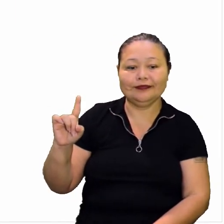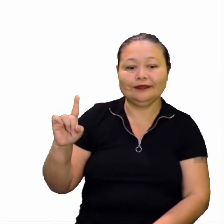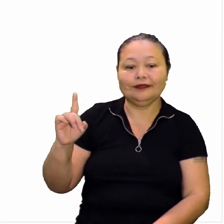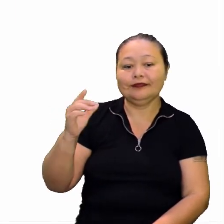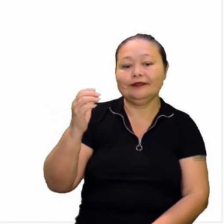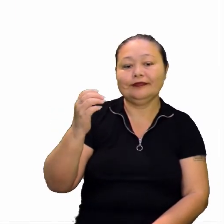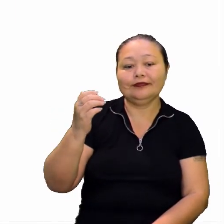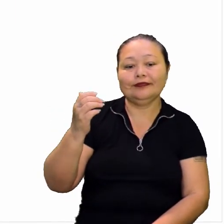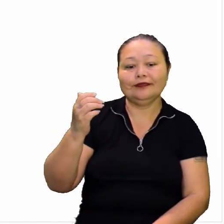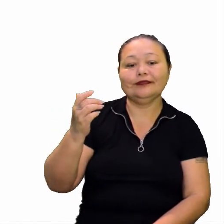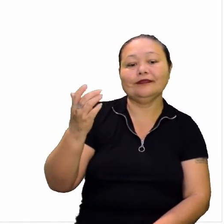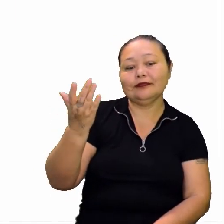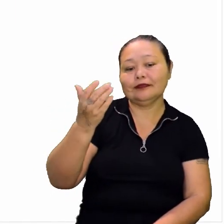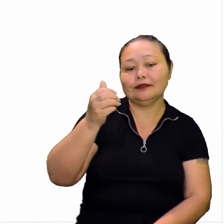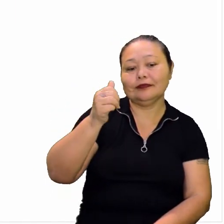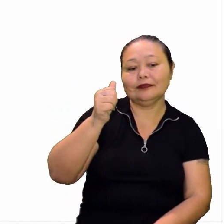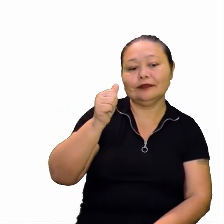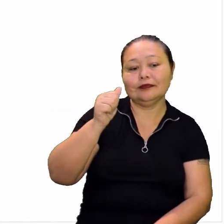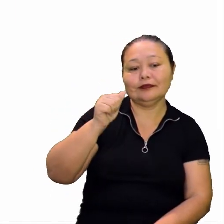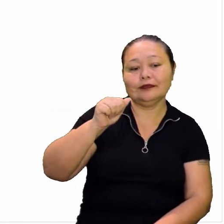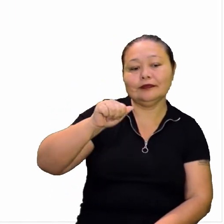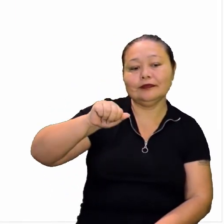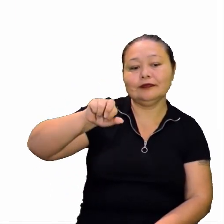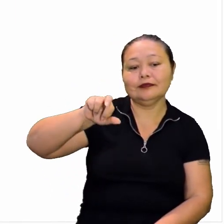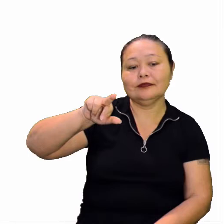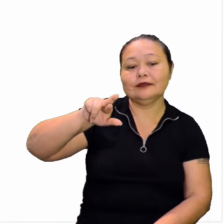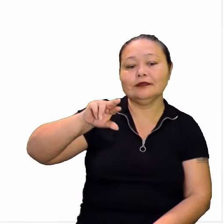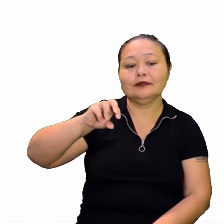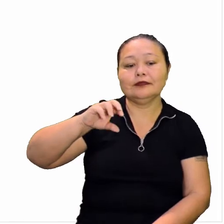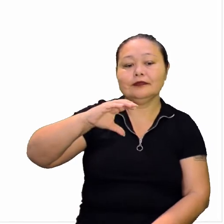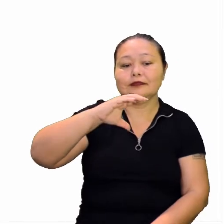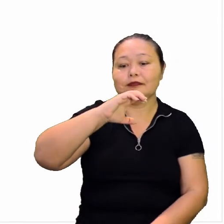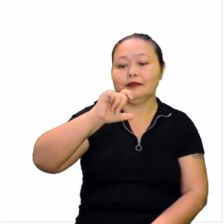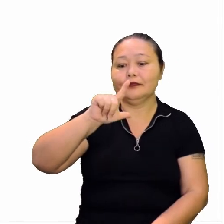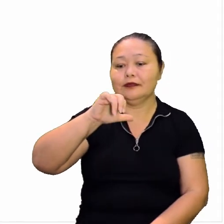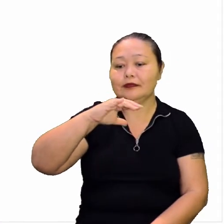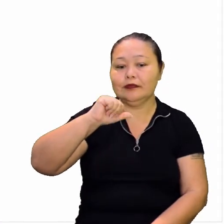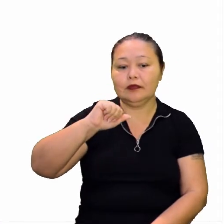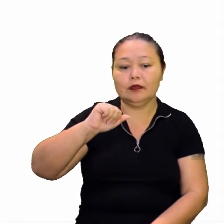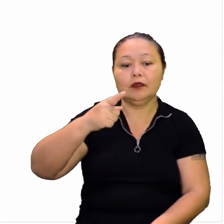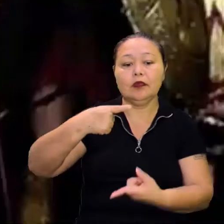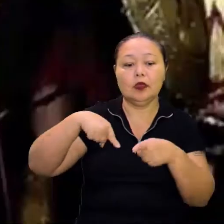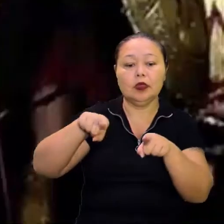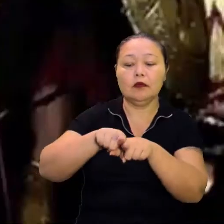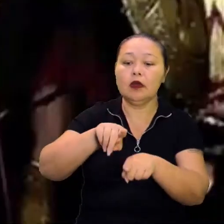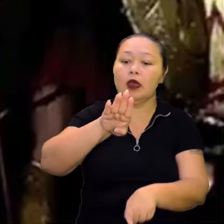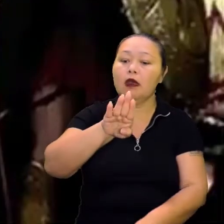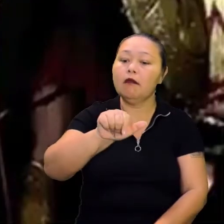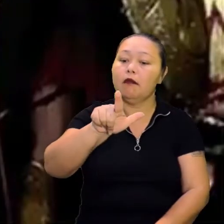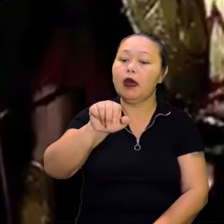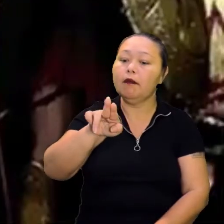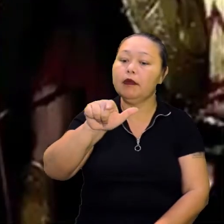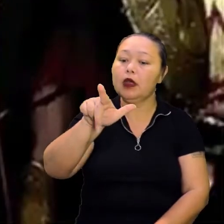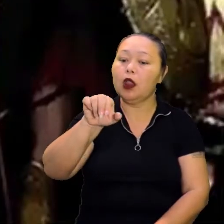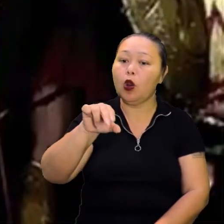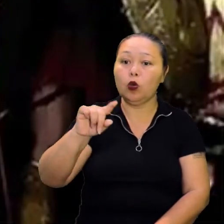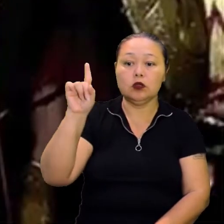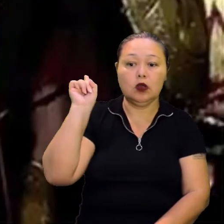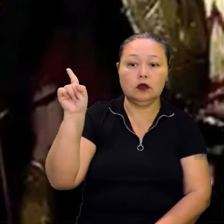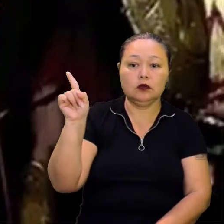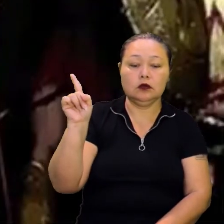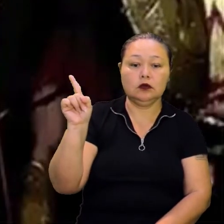a Cilícia, né? Babilônia. Nossa. Avançamos.